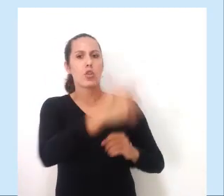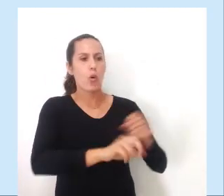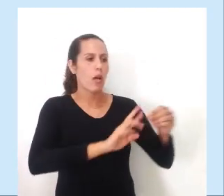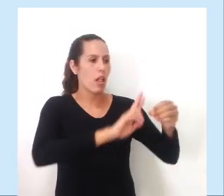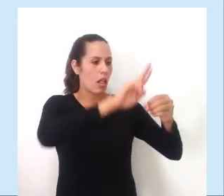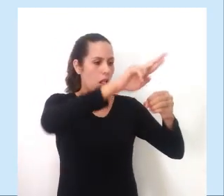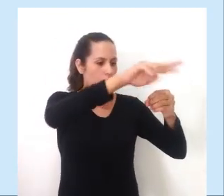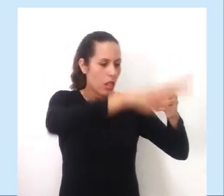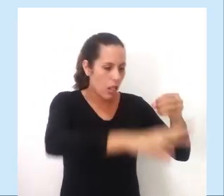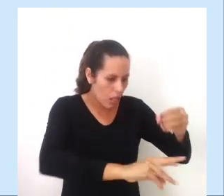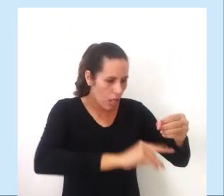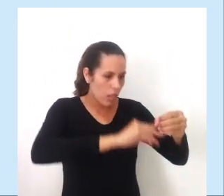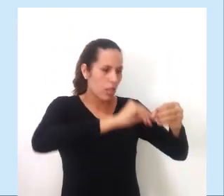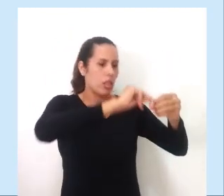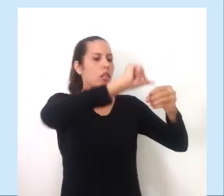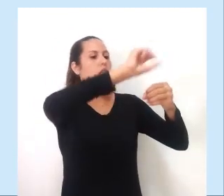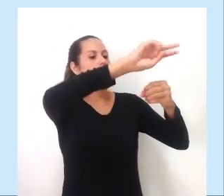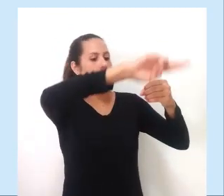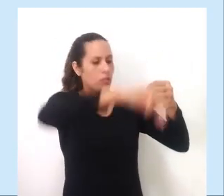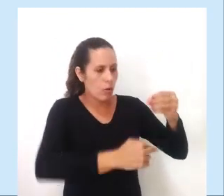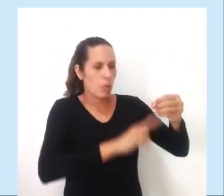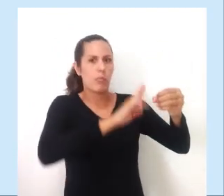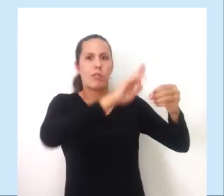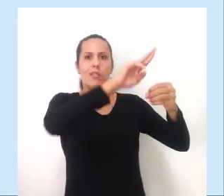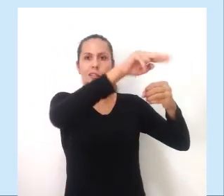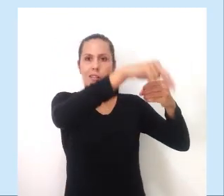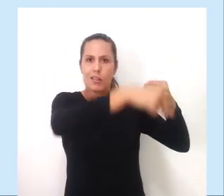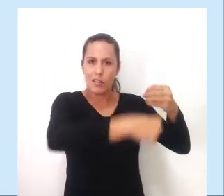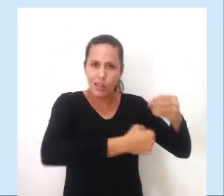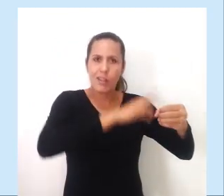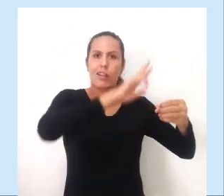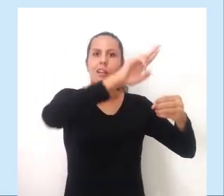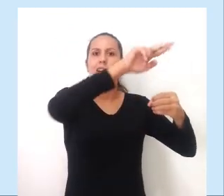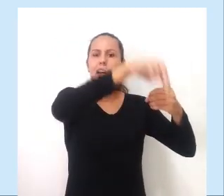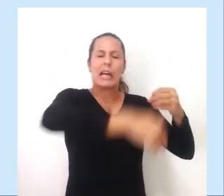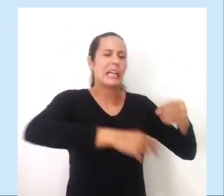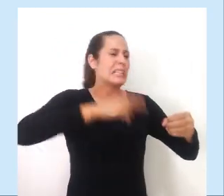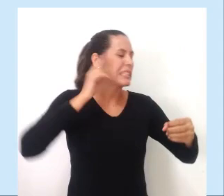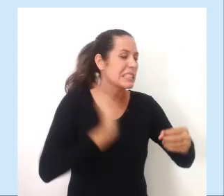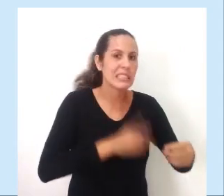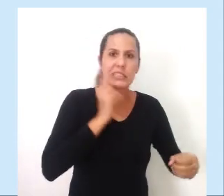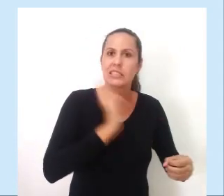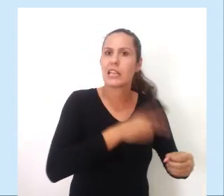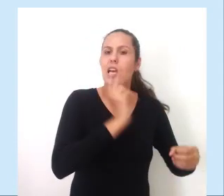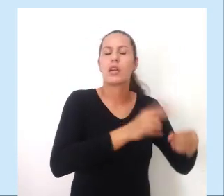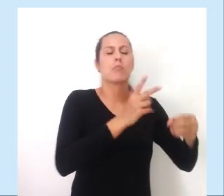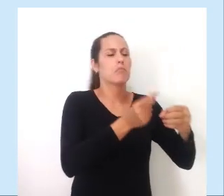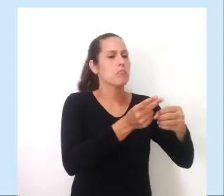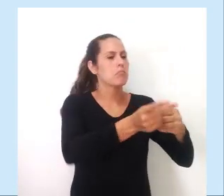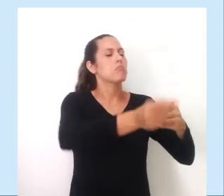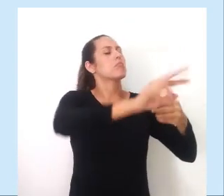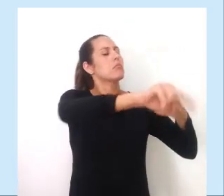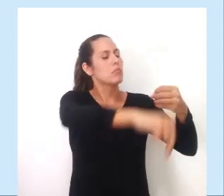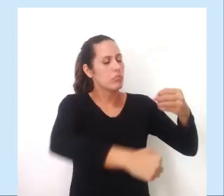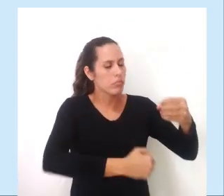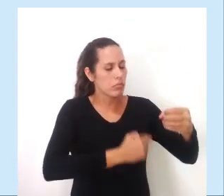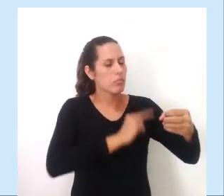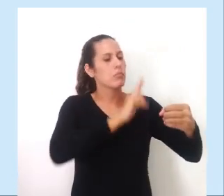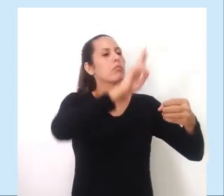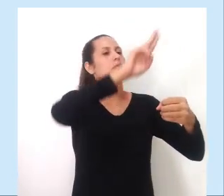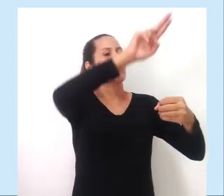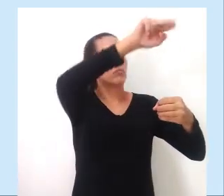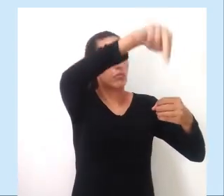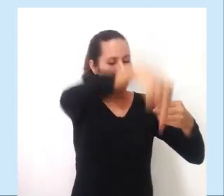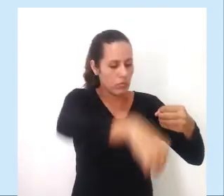repetir, ela volta, ela faz como um ciclo, ela sempre se renova, ela começo, meio e